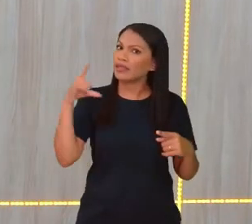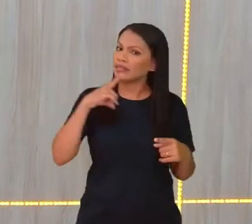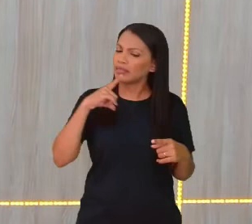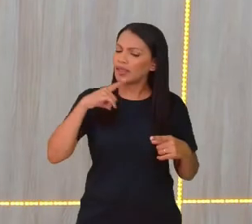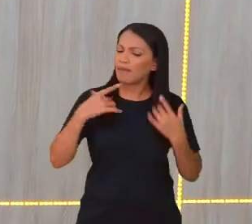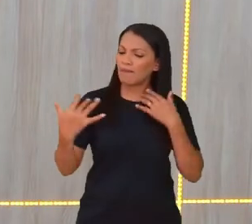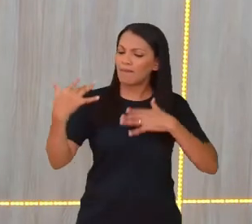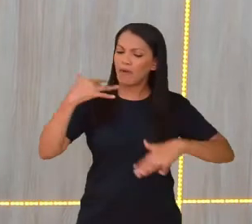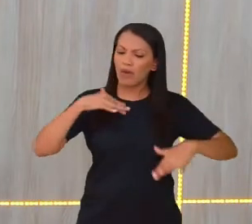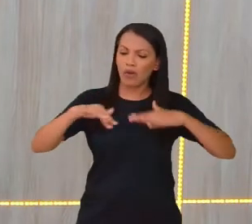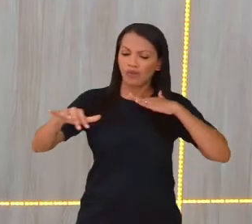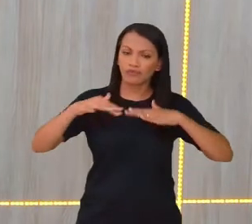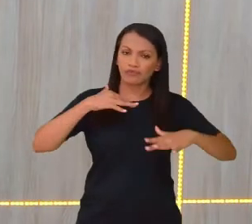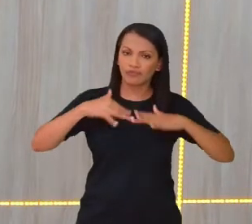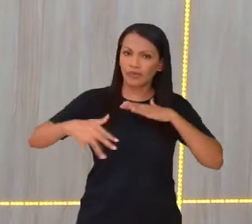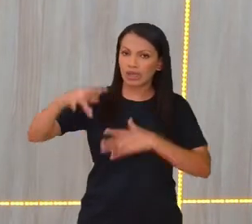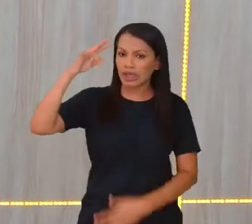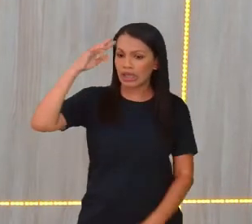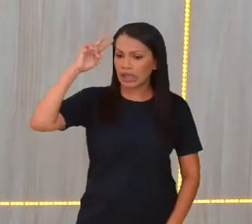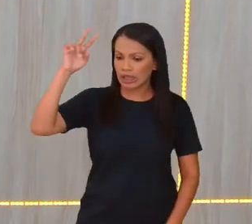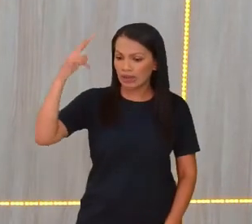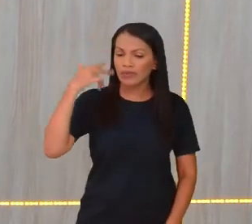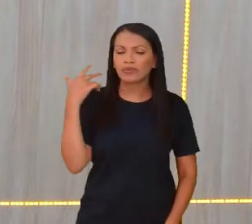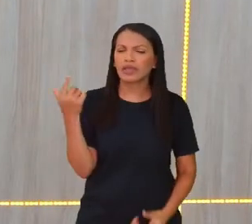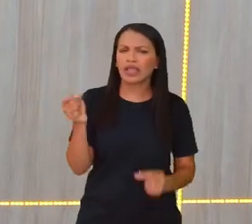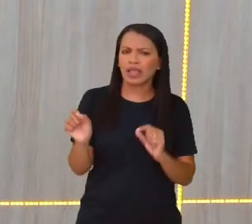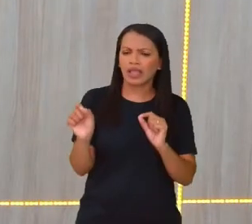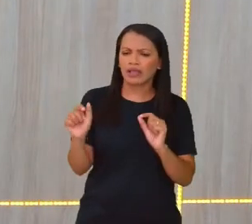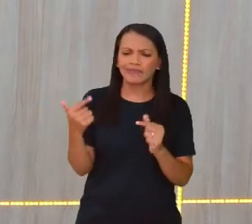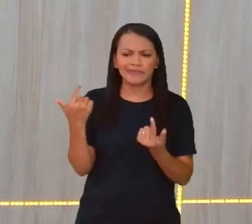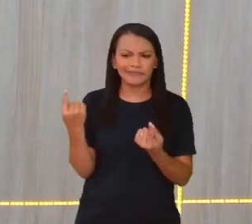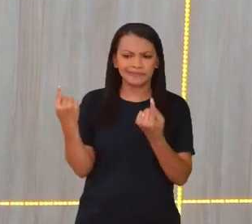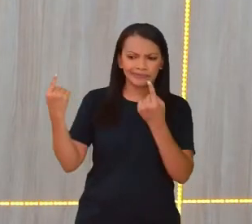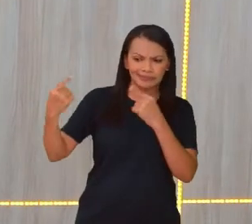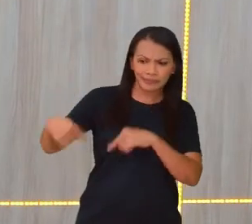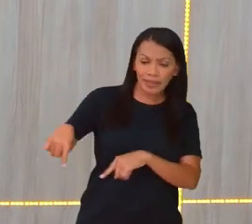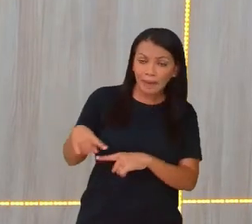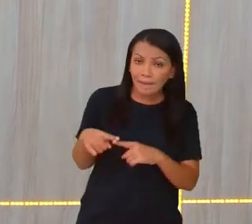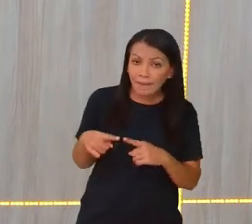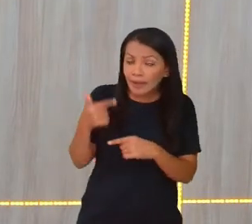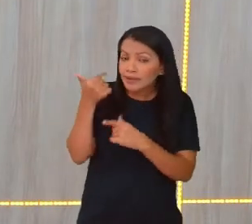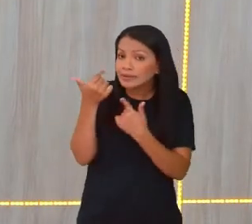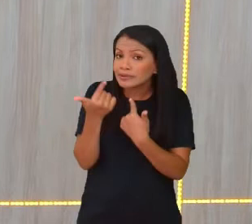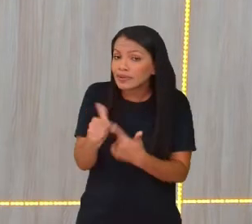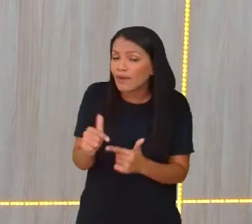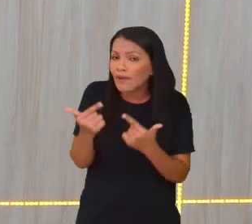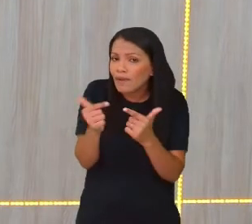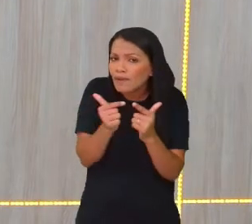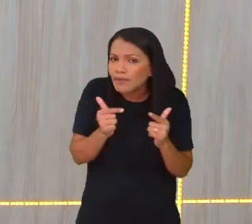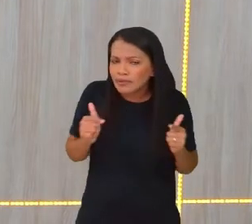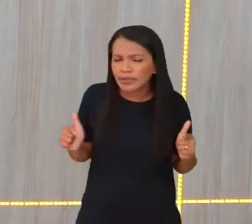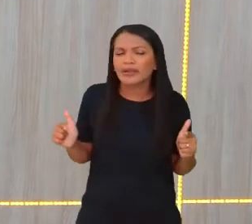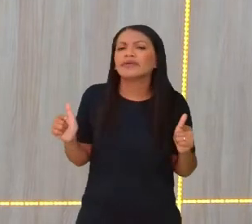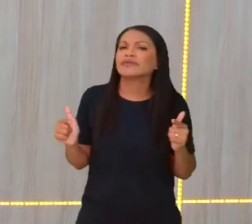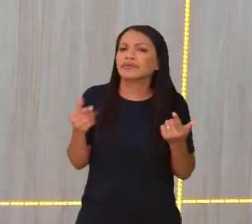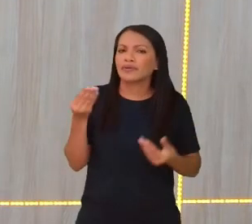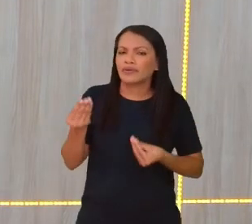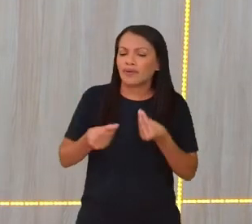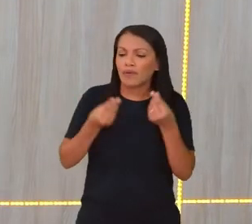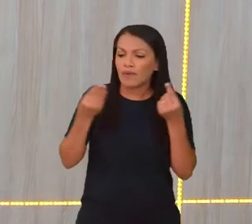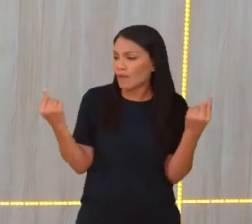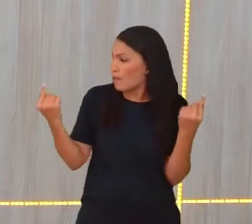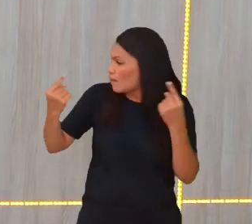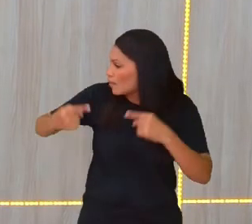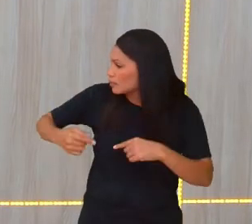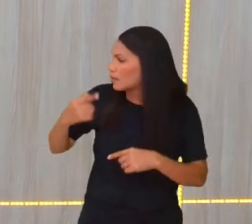essa questão das lutas, mas não tem essa ligação direta, né, com a competição